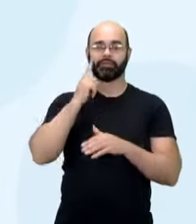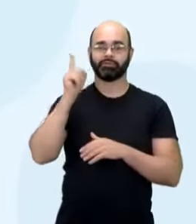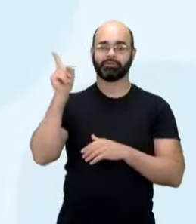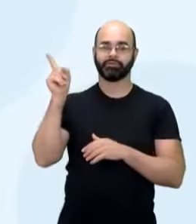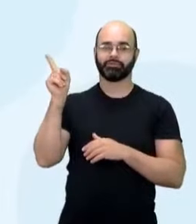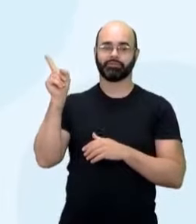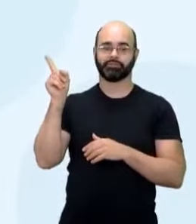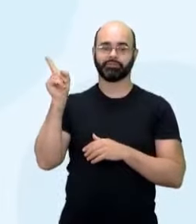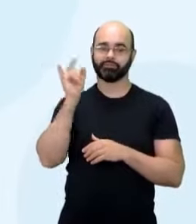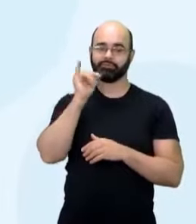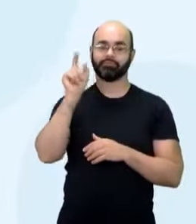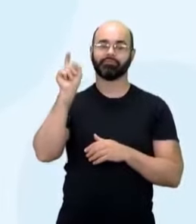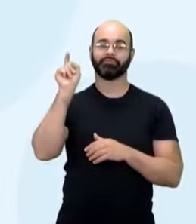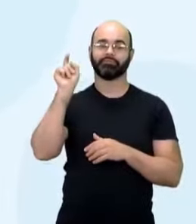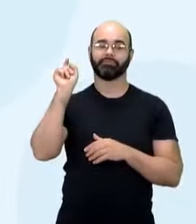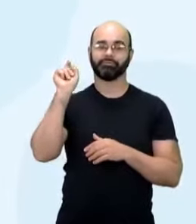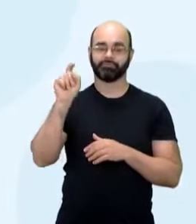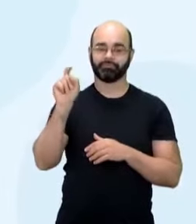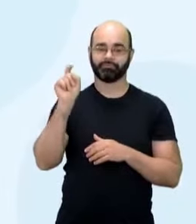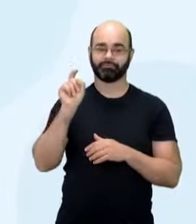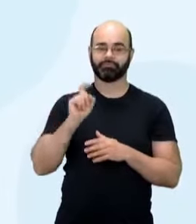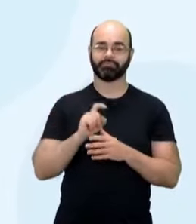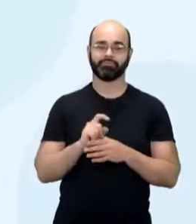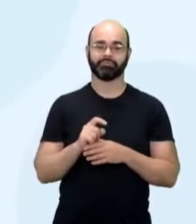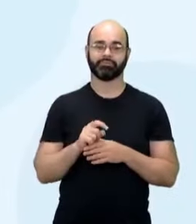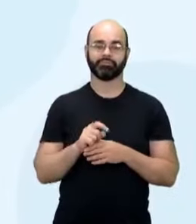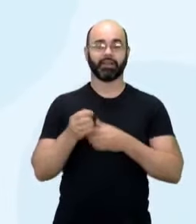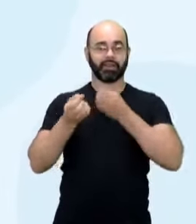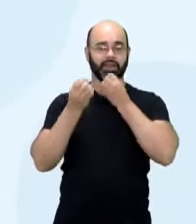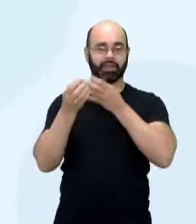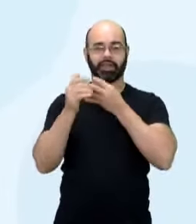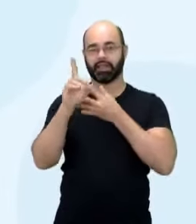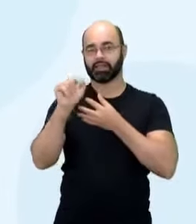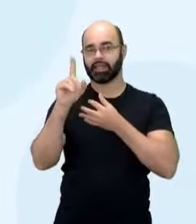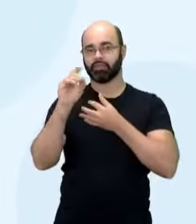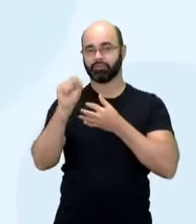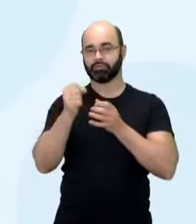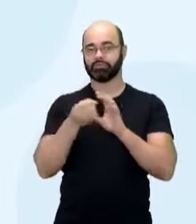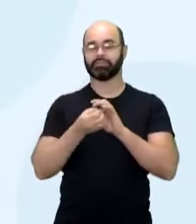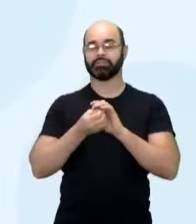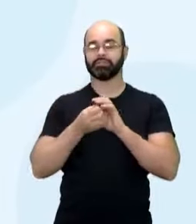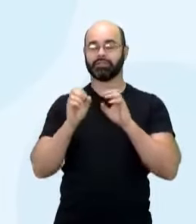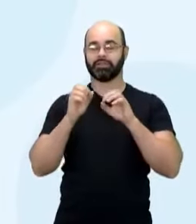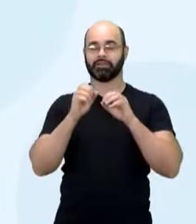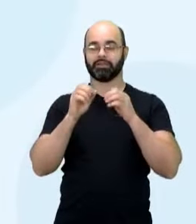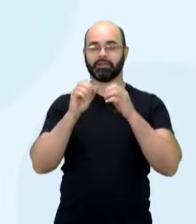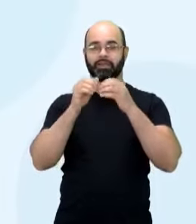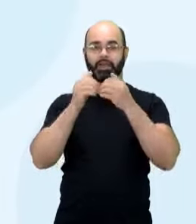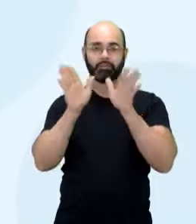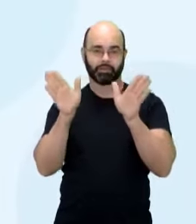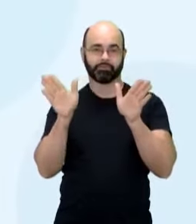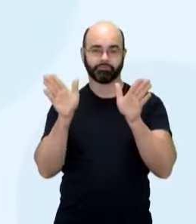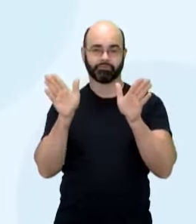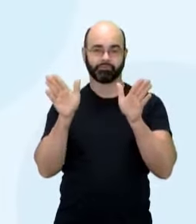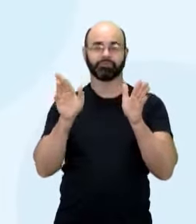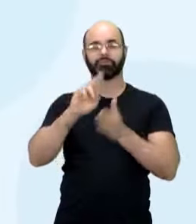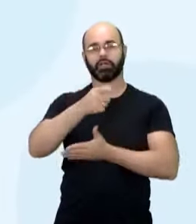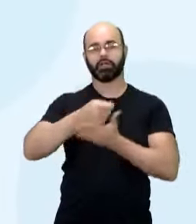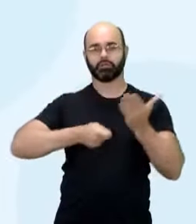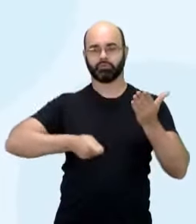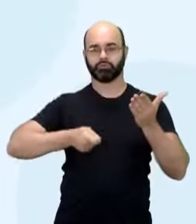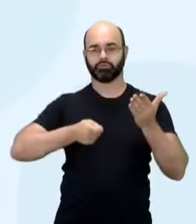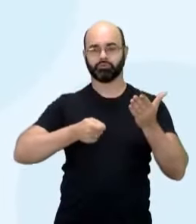vendo? Quando vocês entram aqui nos dados abertos, já tem relatórios, rubricas. Então, para quem ainda não acessou, vale a